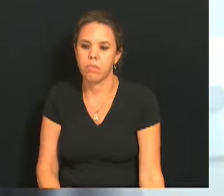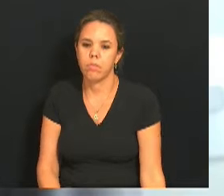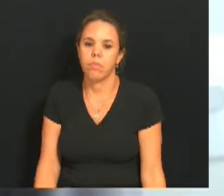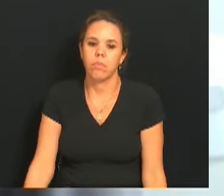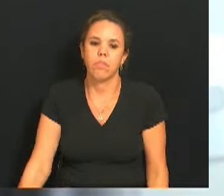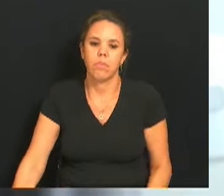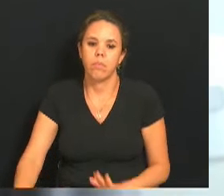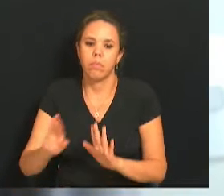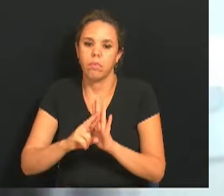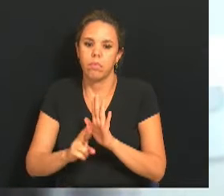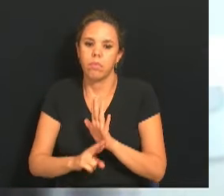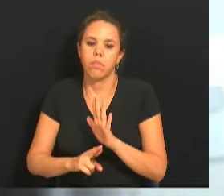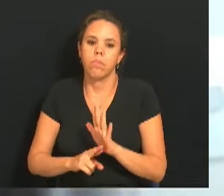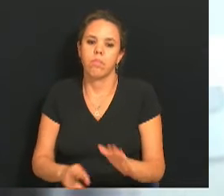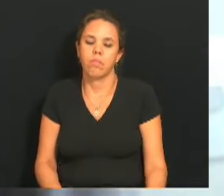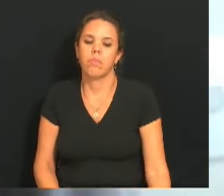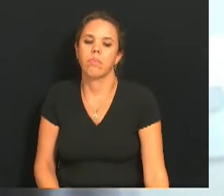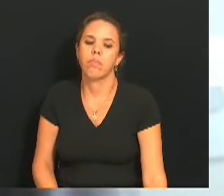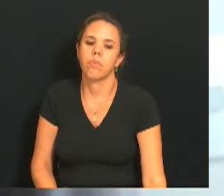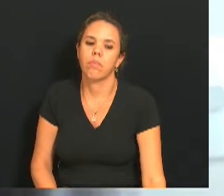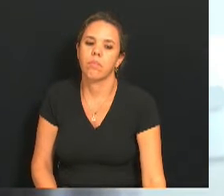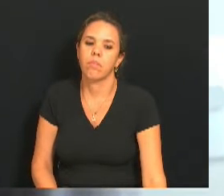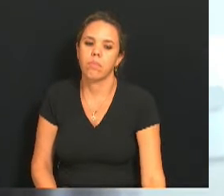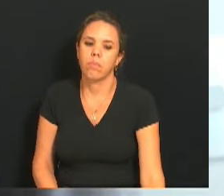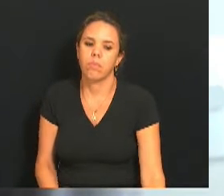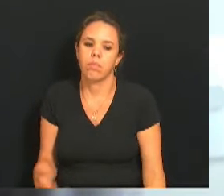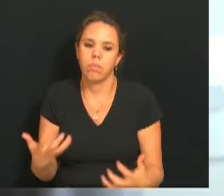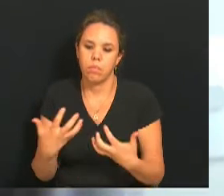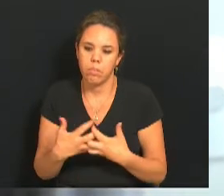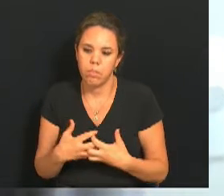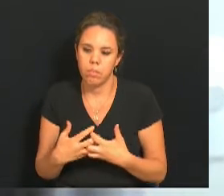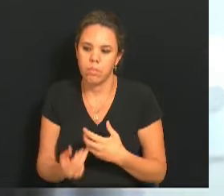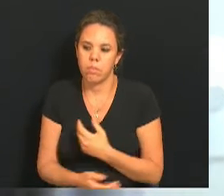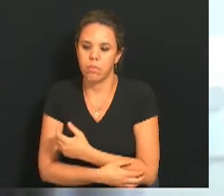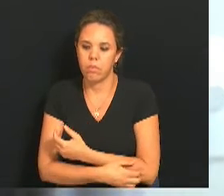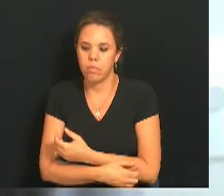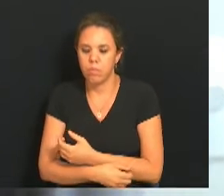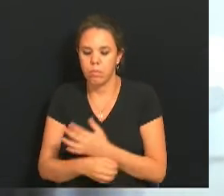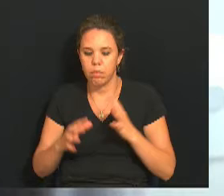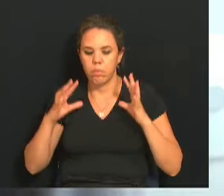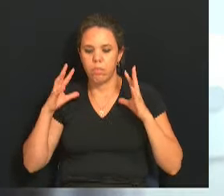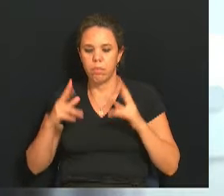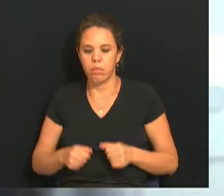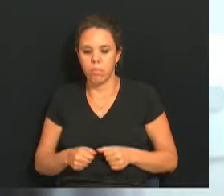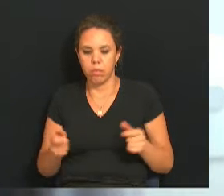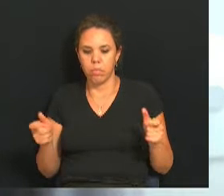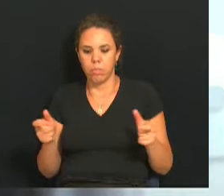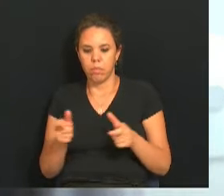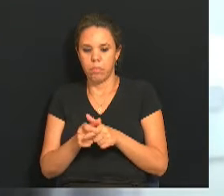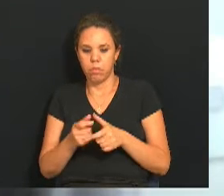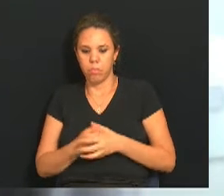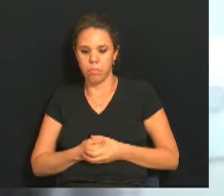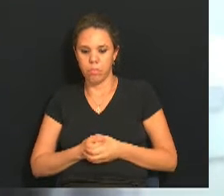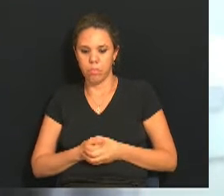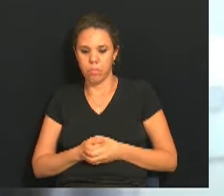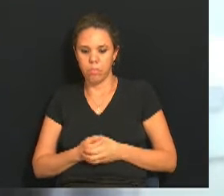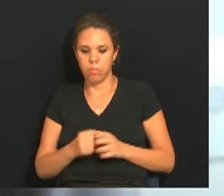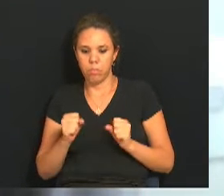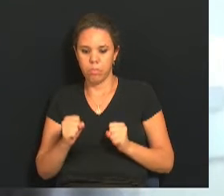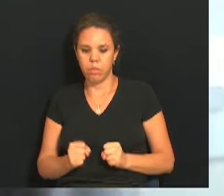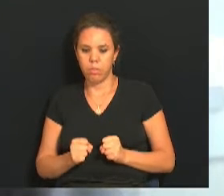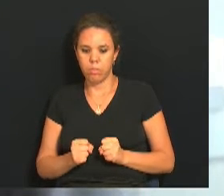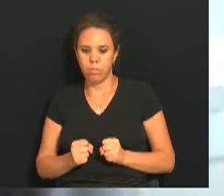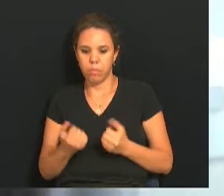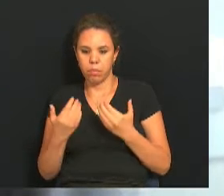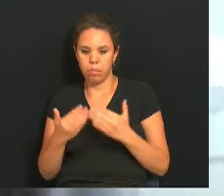cada colegiado, mas que fosse uma lei mais limpa, vamos dizer assim, menor, né? E que pudesse abrir espaço para que,